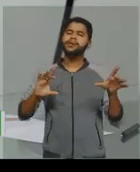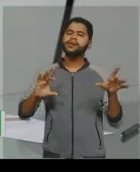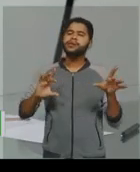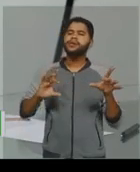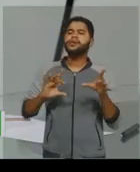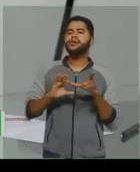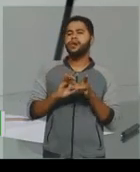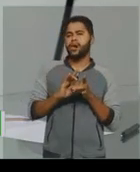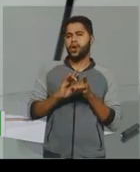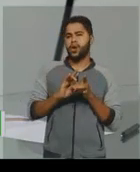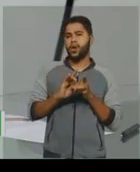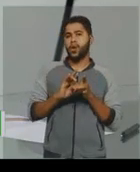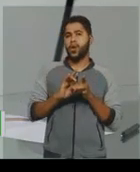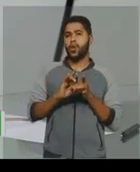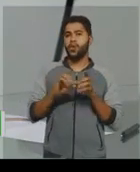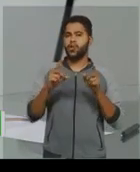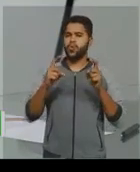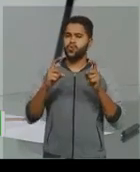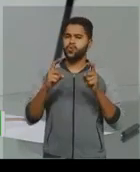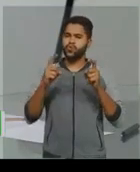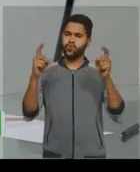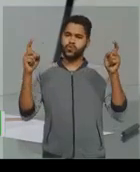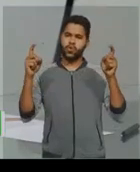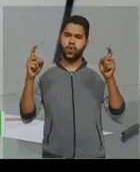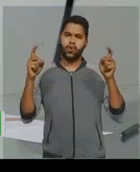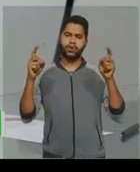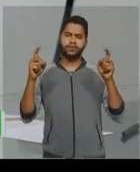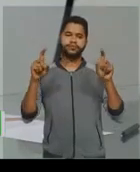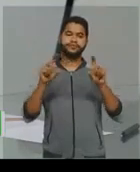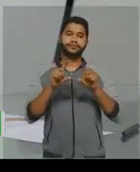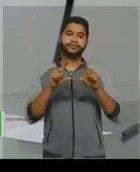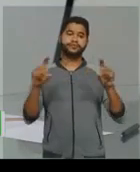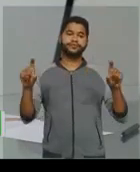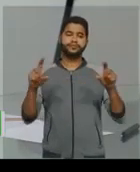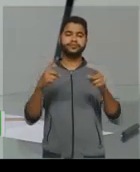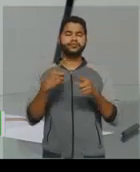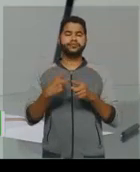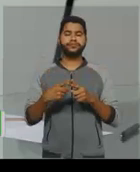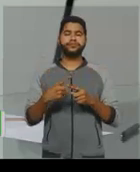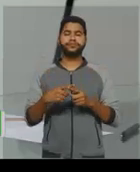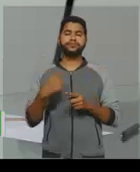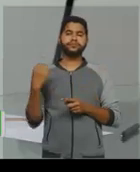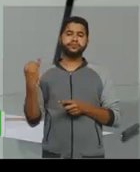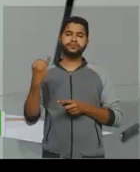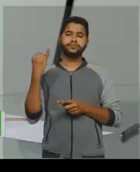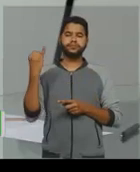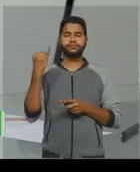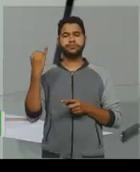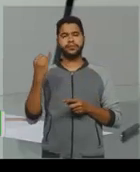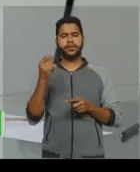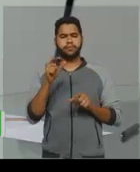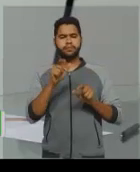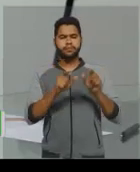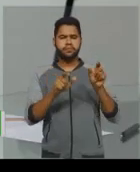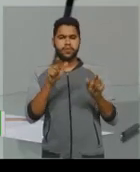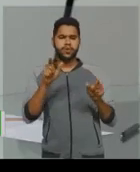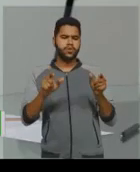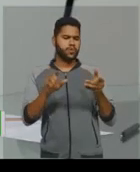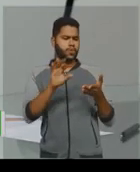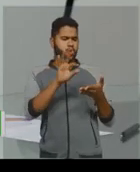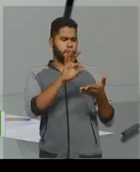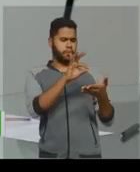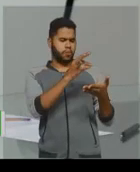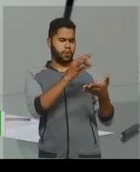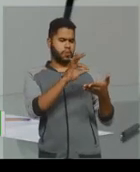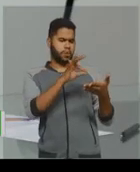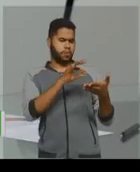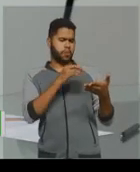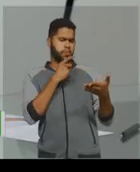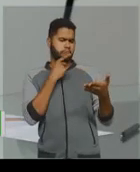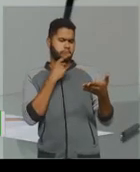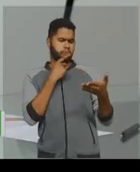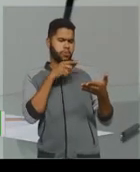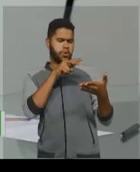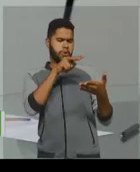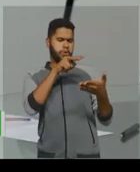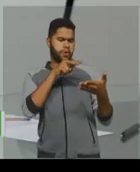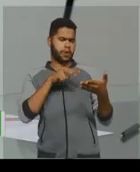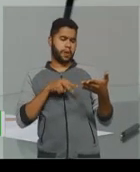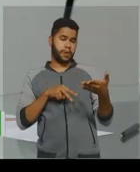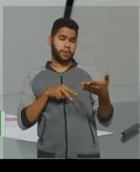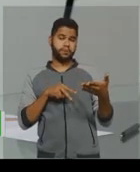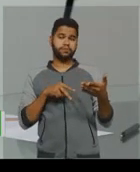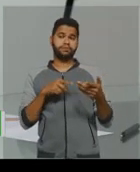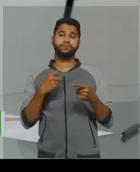com o tópico frasal. E por que é importante para o corretor, para quem vai ler a sua